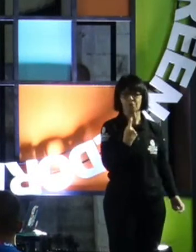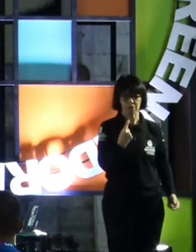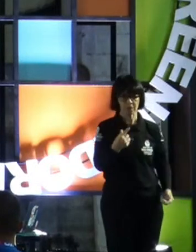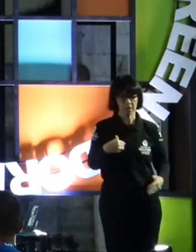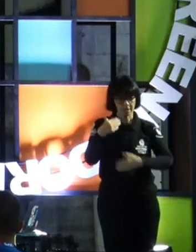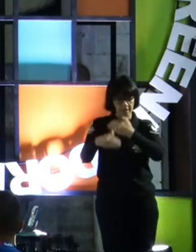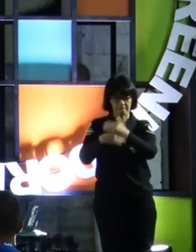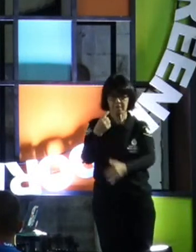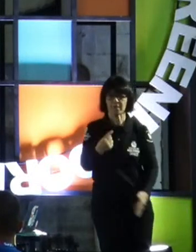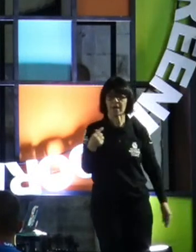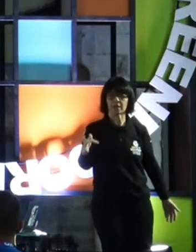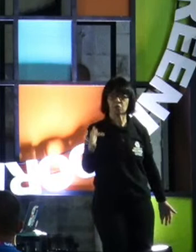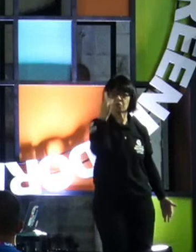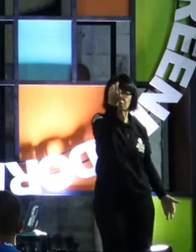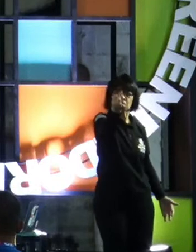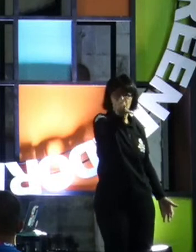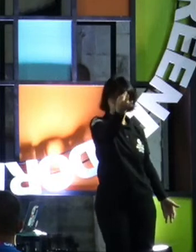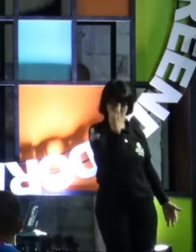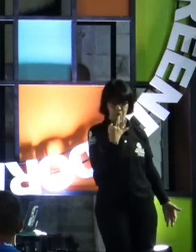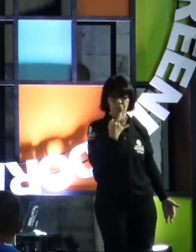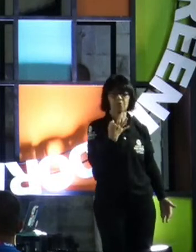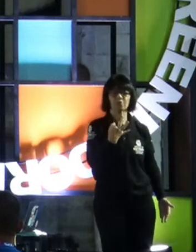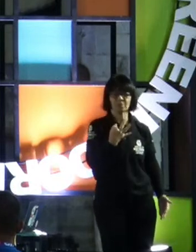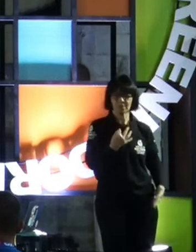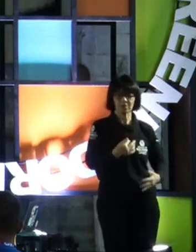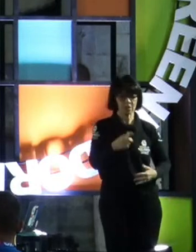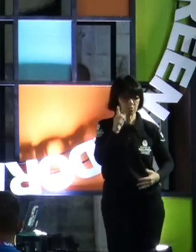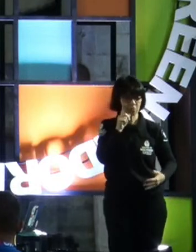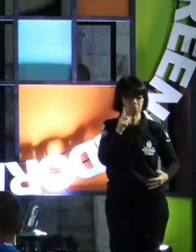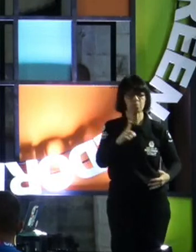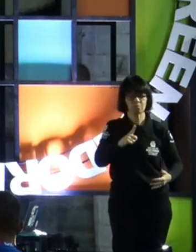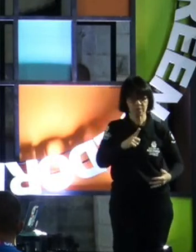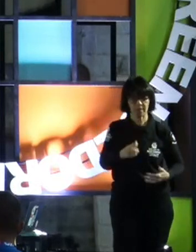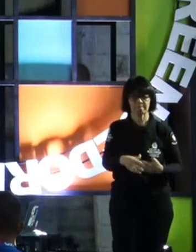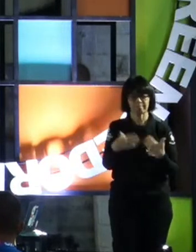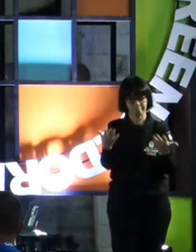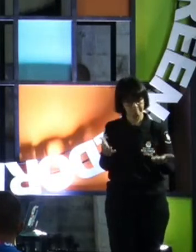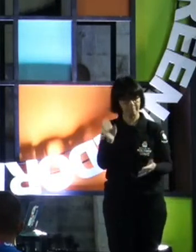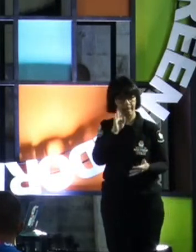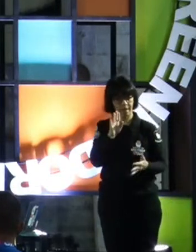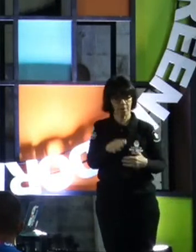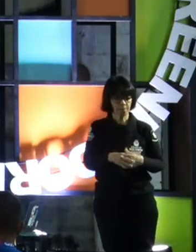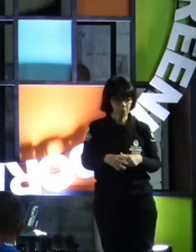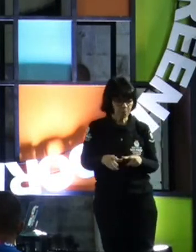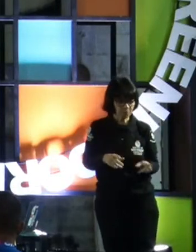futuros possíveis e a gente muda ele todo dia. É massa isso, né?